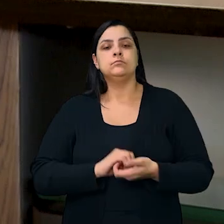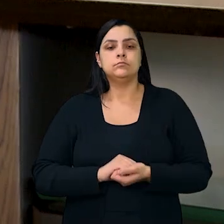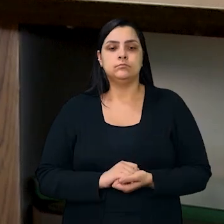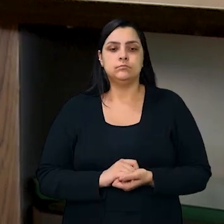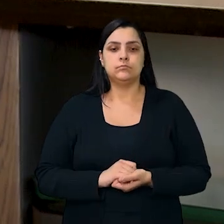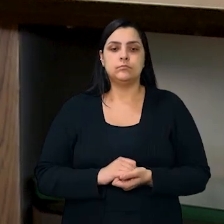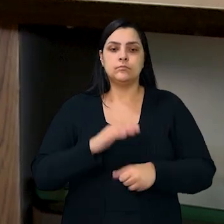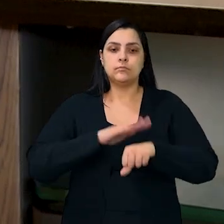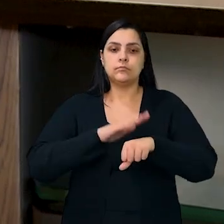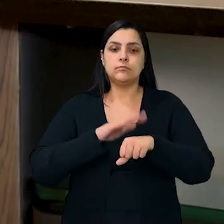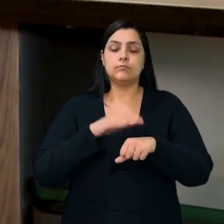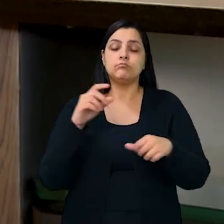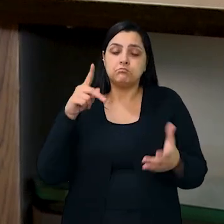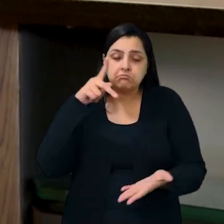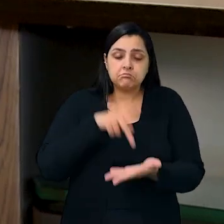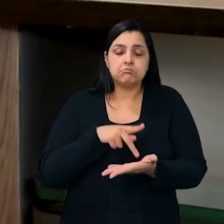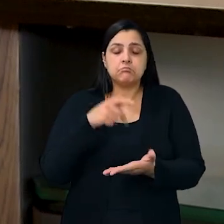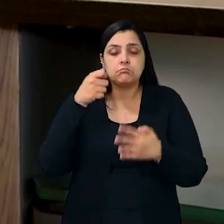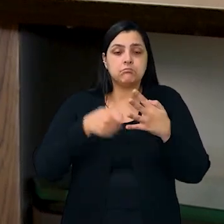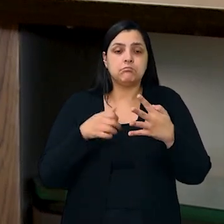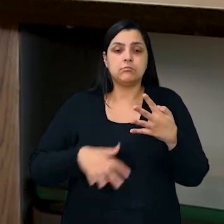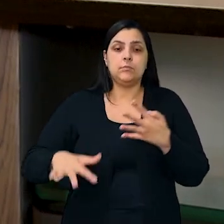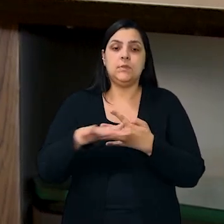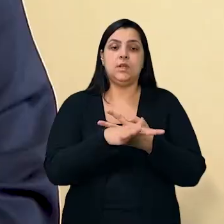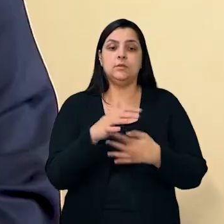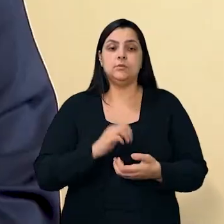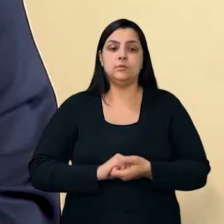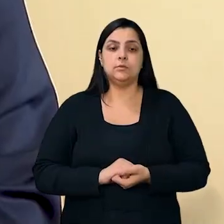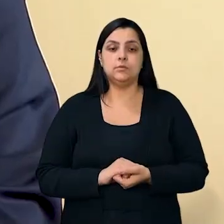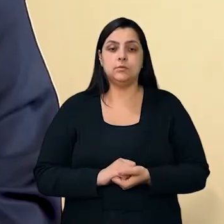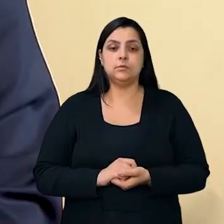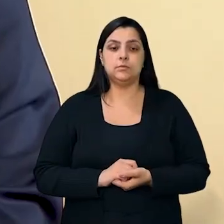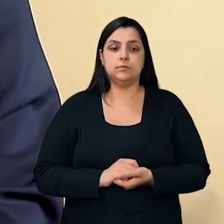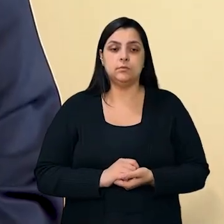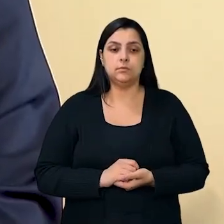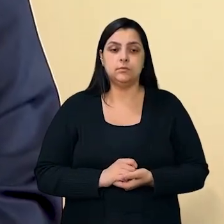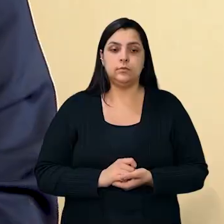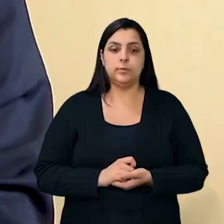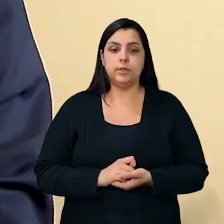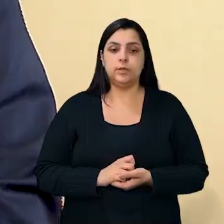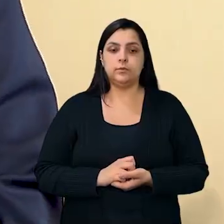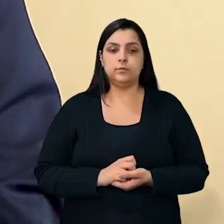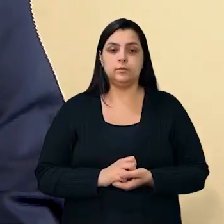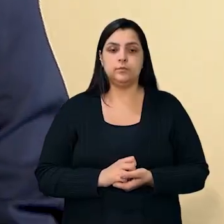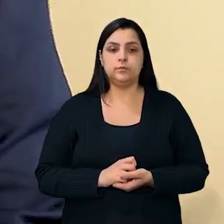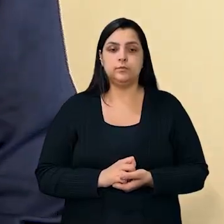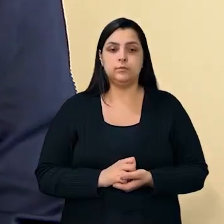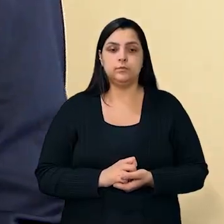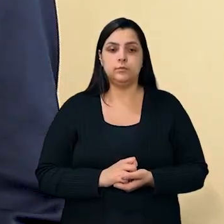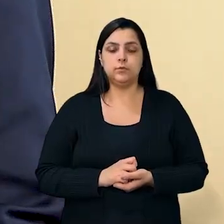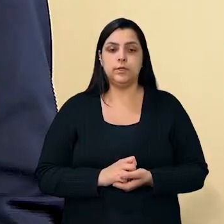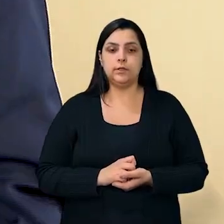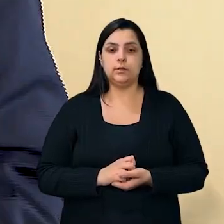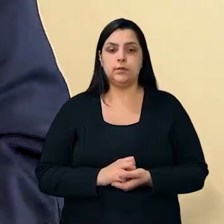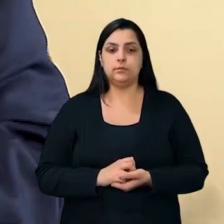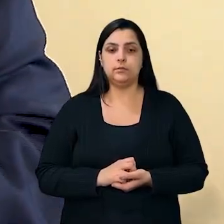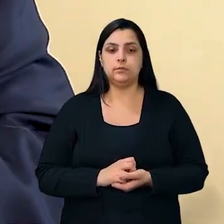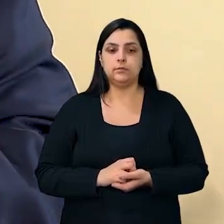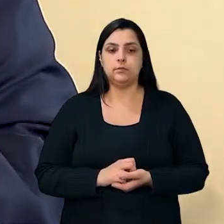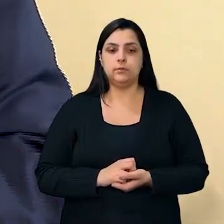quem participa diretamente da consolidação da jurisprudência. O prêmio é naturalmente uma retribuição,